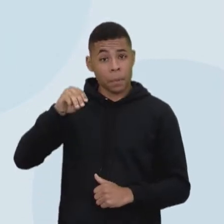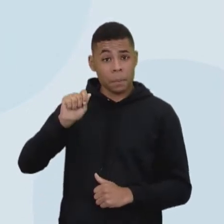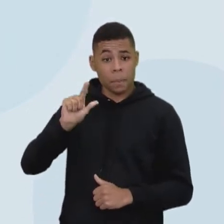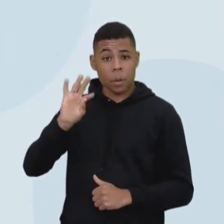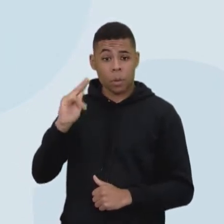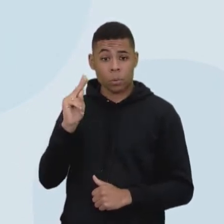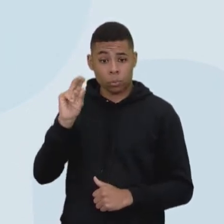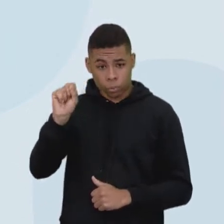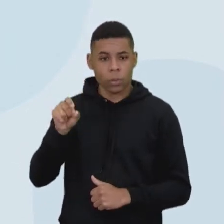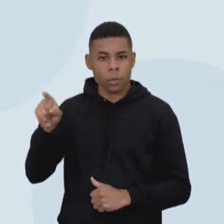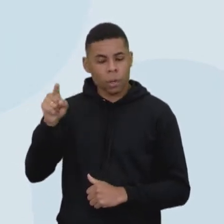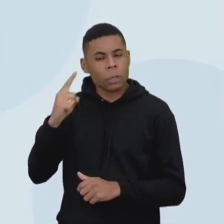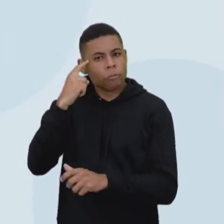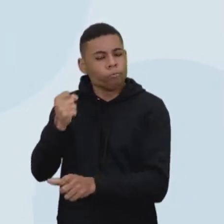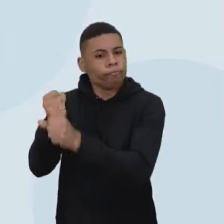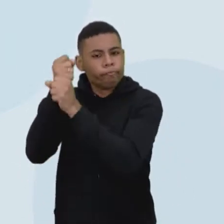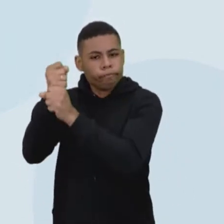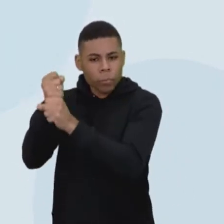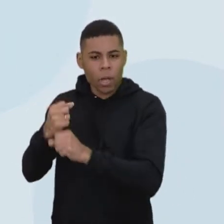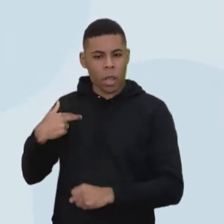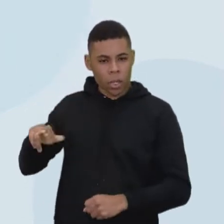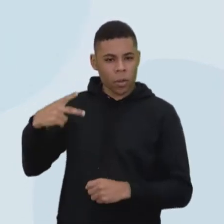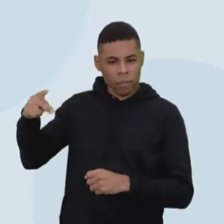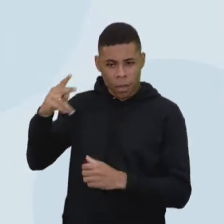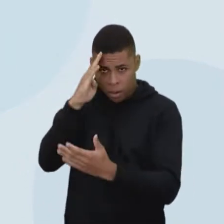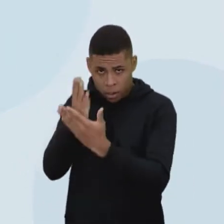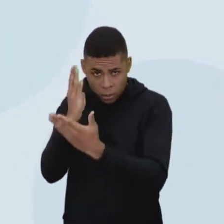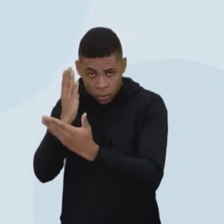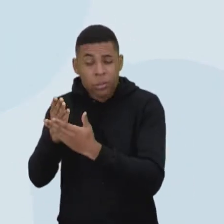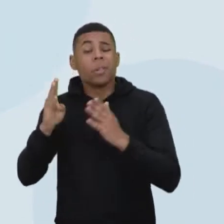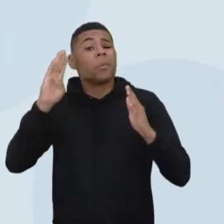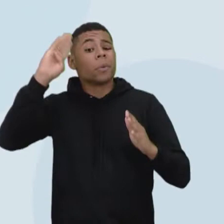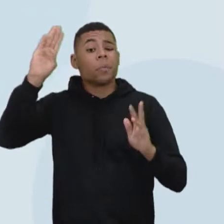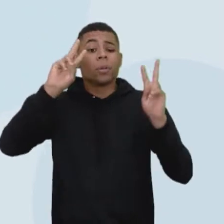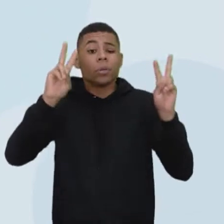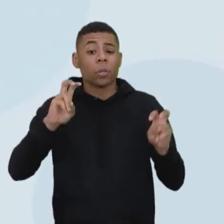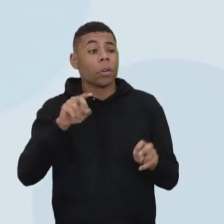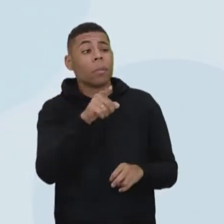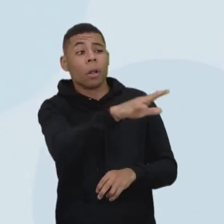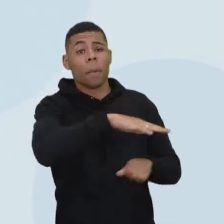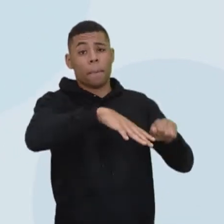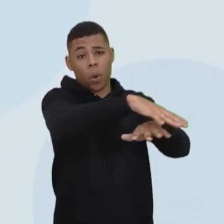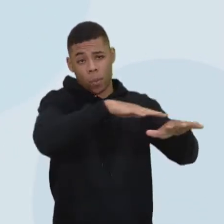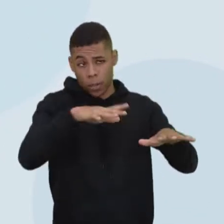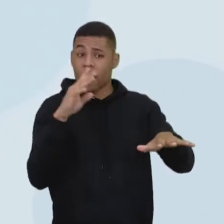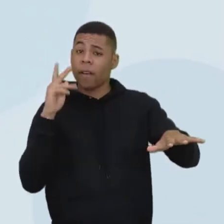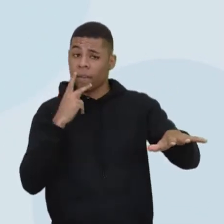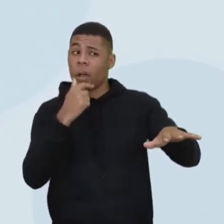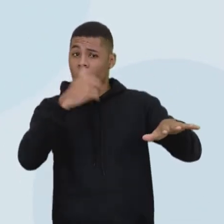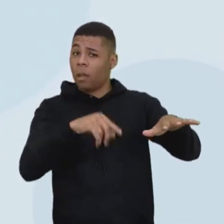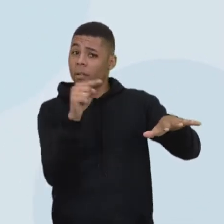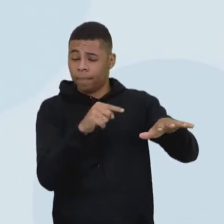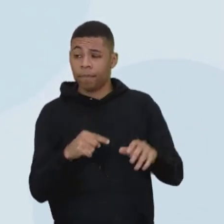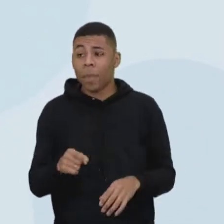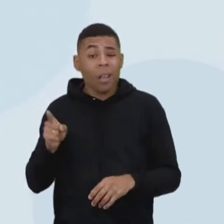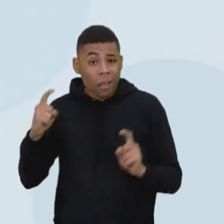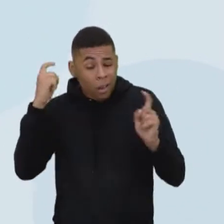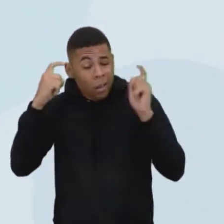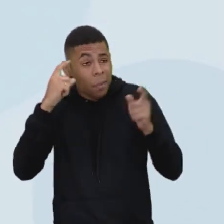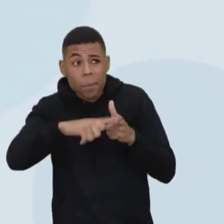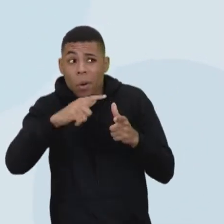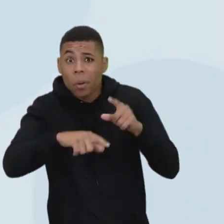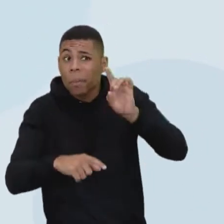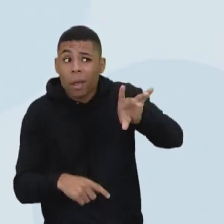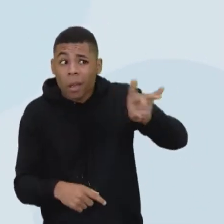principalmente em um ensaio sobre o princípio da população. Preocupado com esses problemas e, em